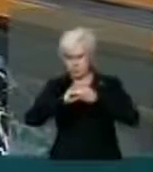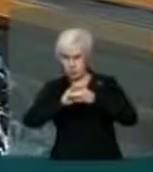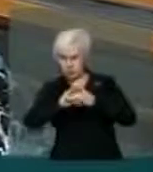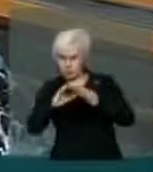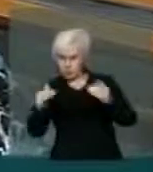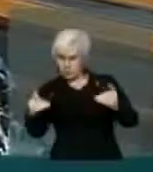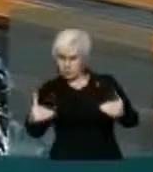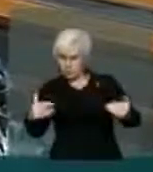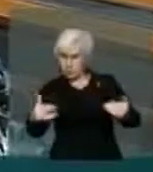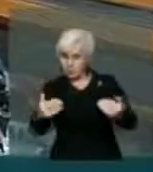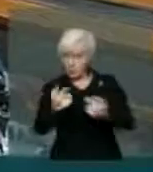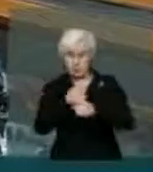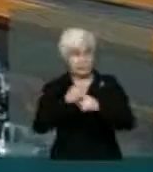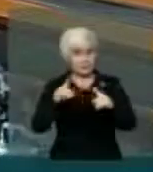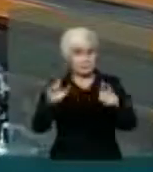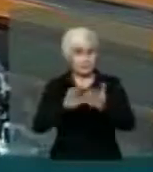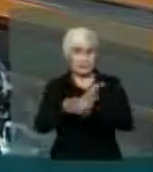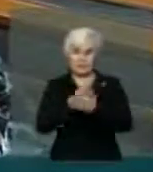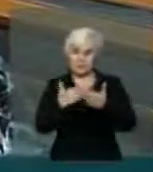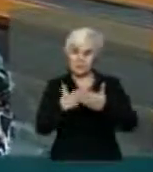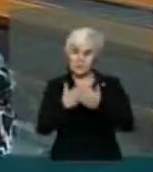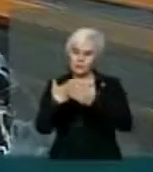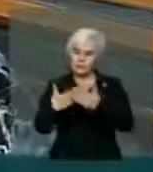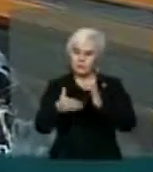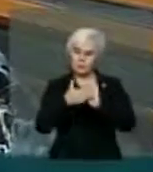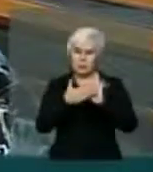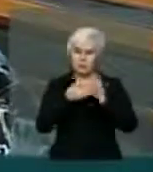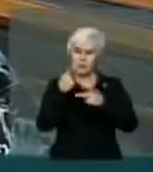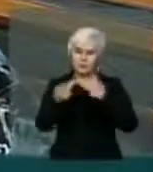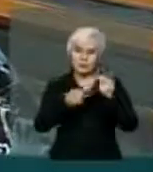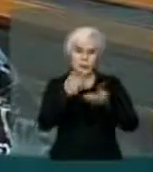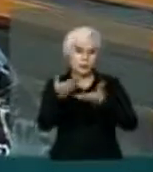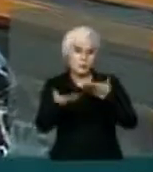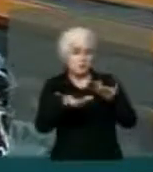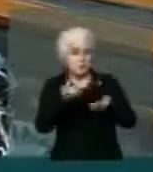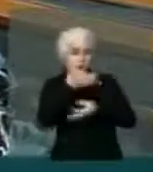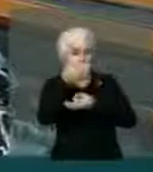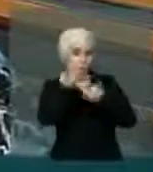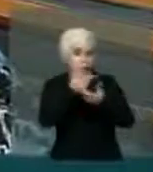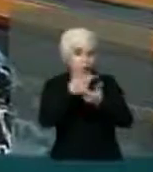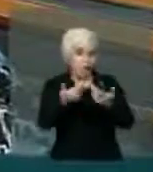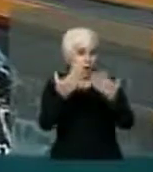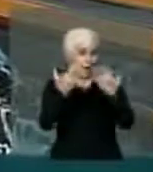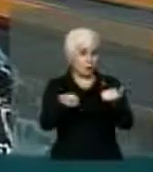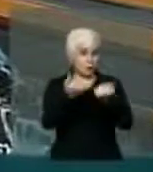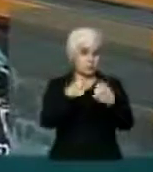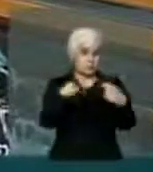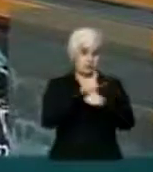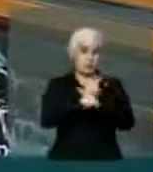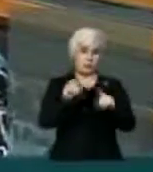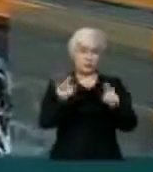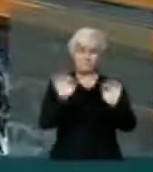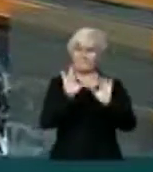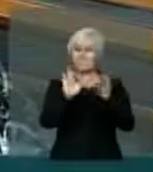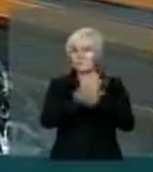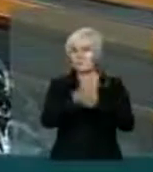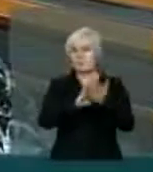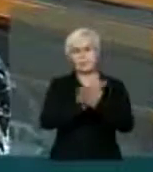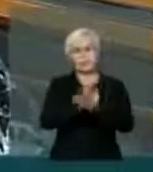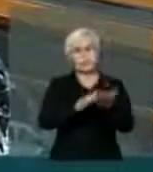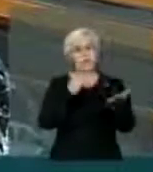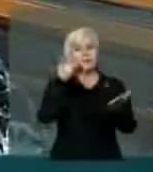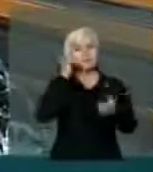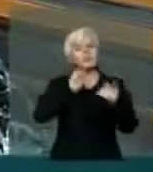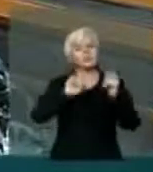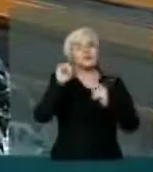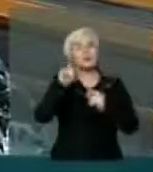para eventualmente apreciar a proposta e se posicionar a respeito, autorizando ou não essa subconcessão. Não se sabe